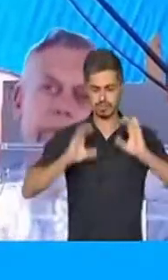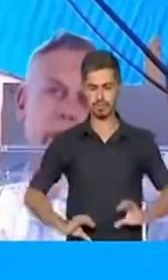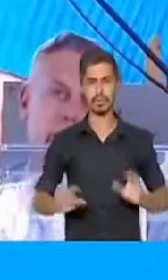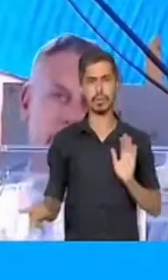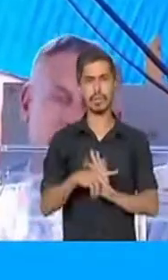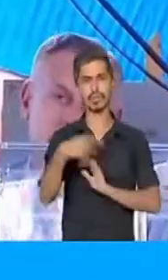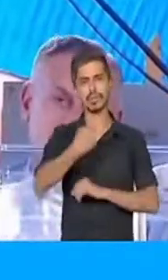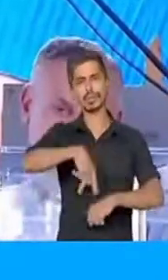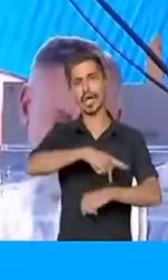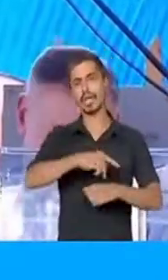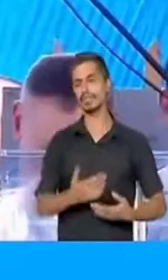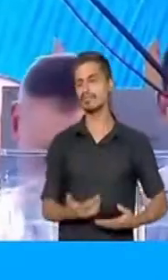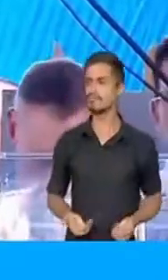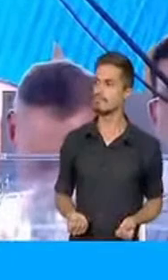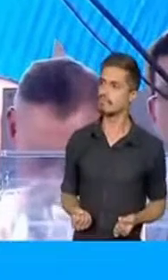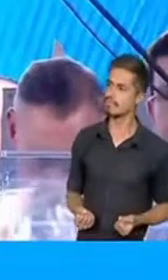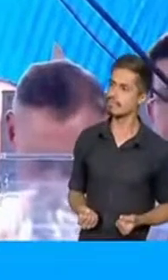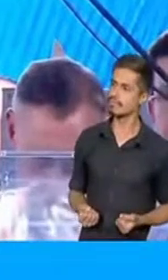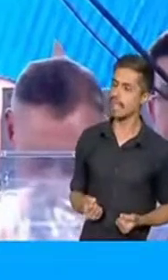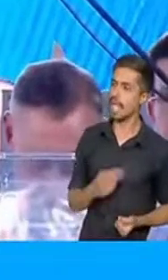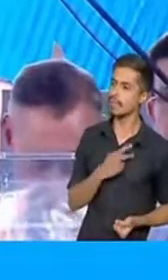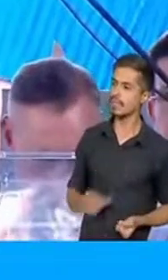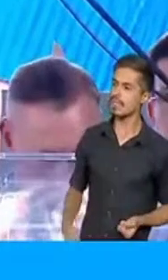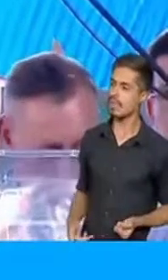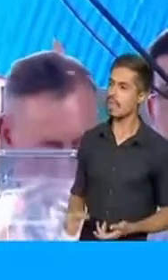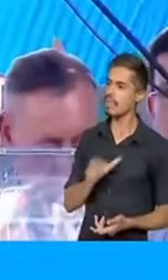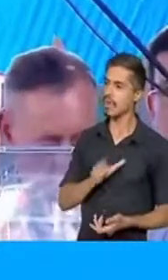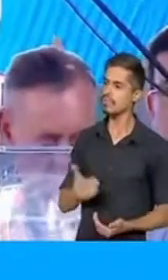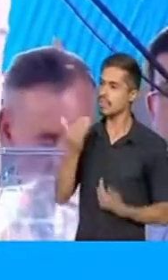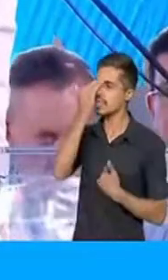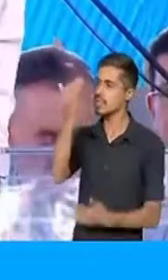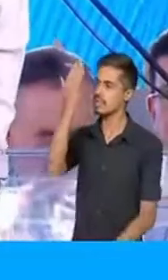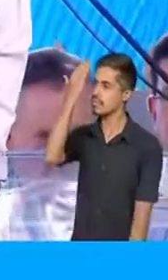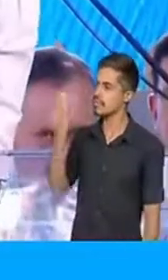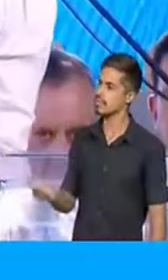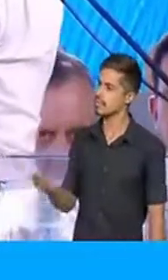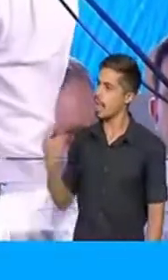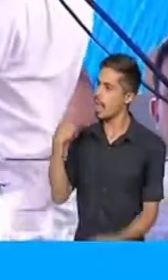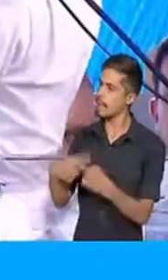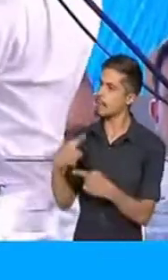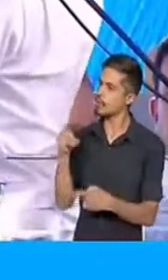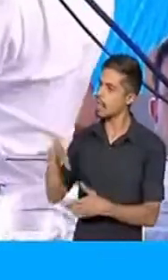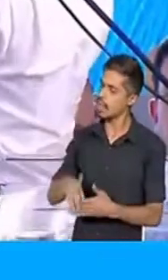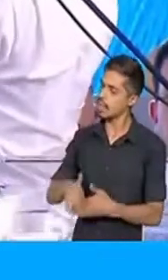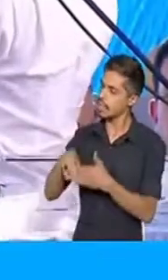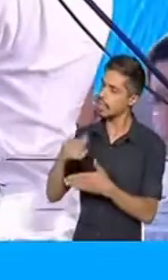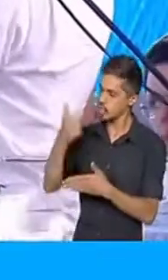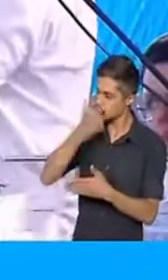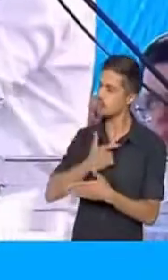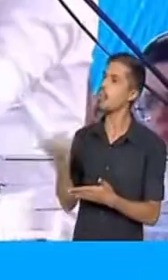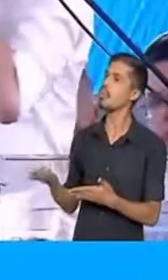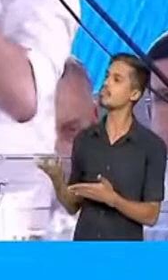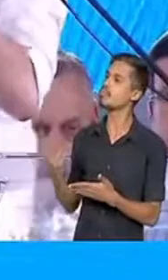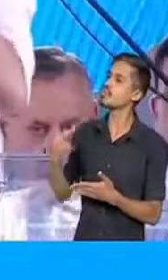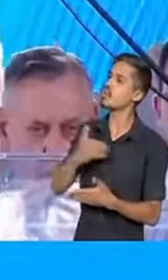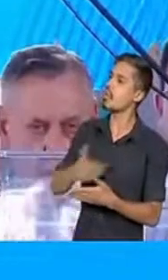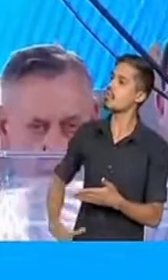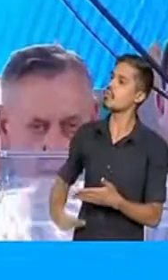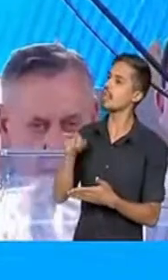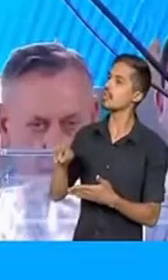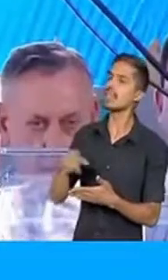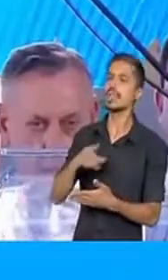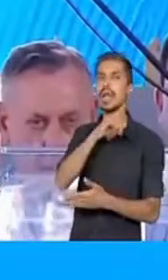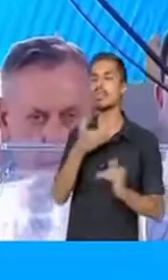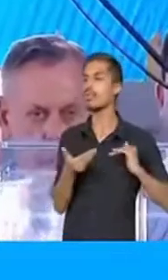país. Presidente, você tem outro agradecimento a lhe fazer, é por ser líder do vosso governo no Congresso